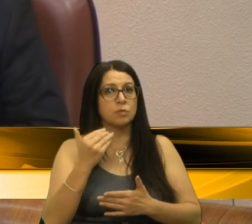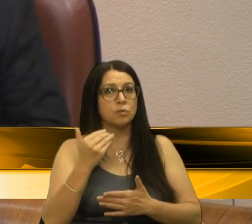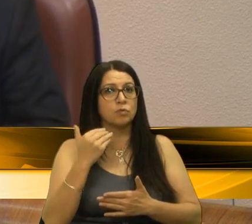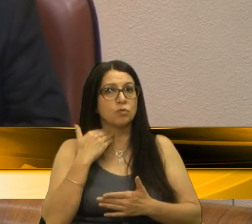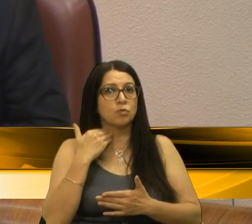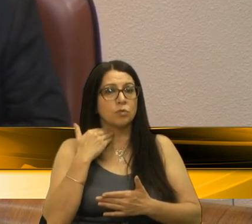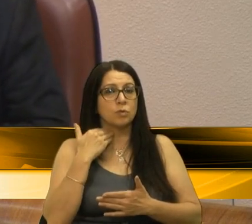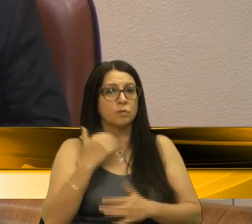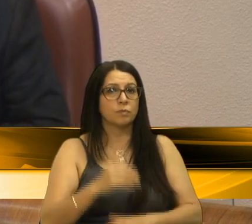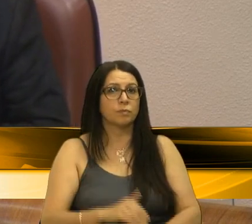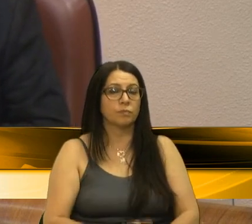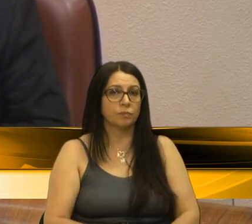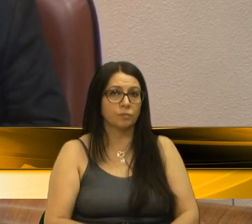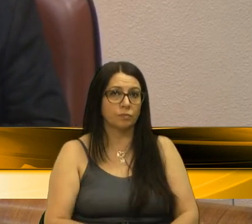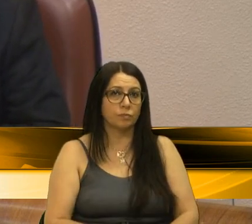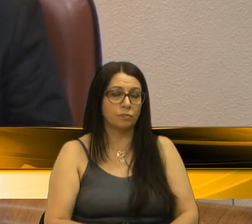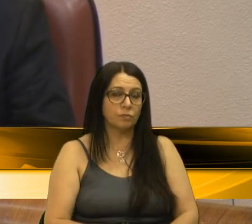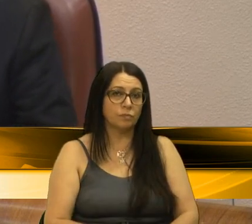monocrático.